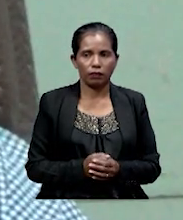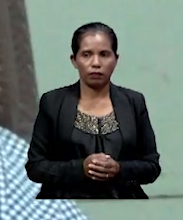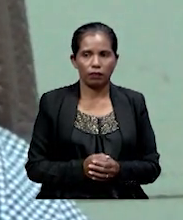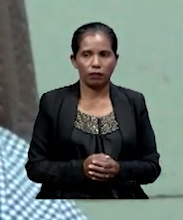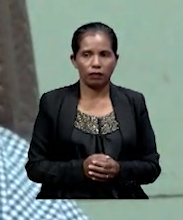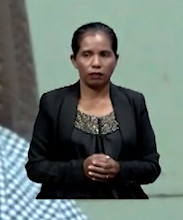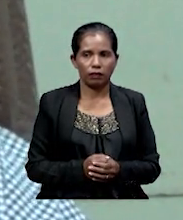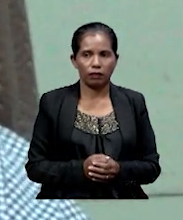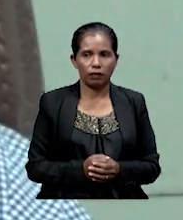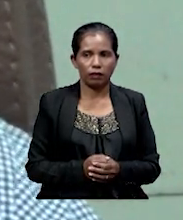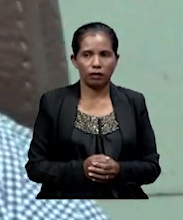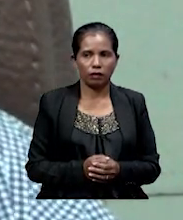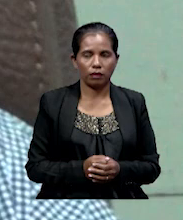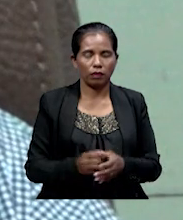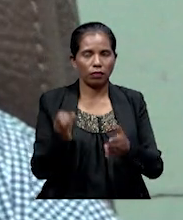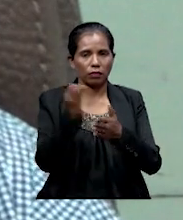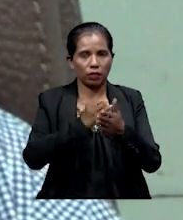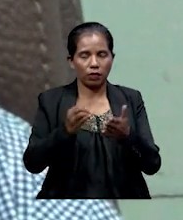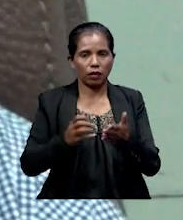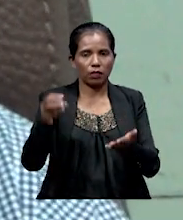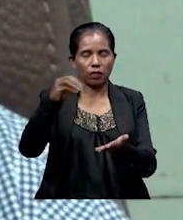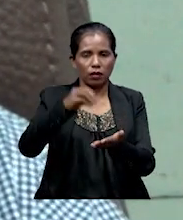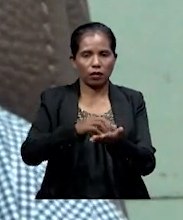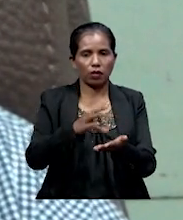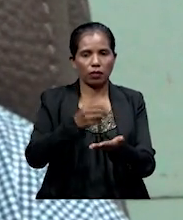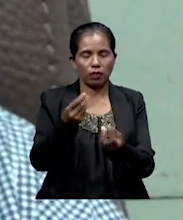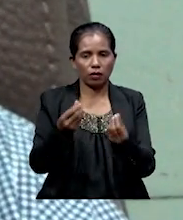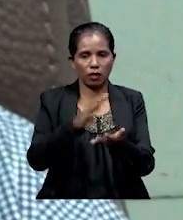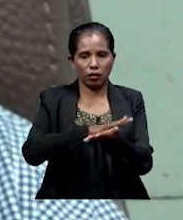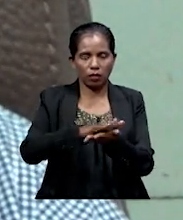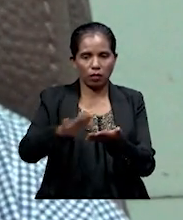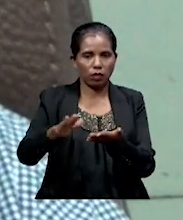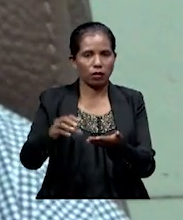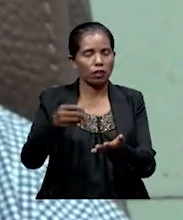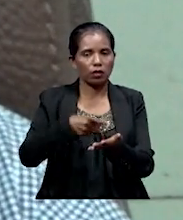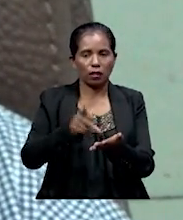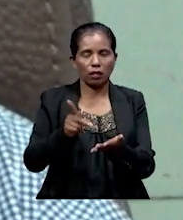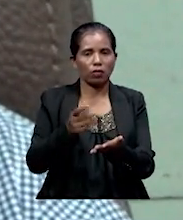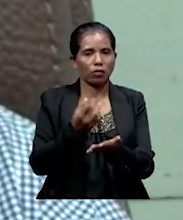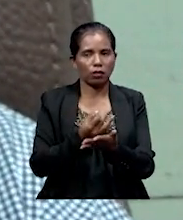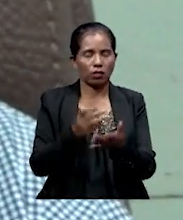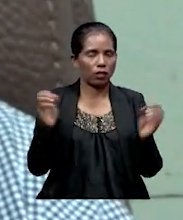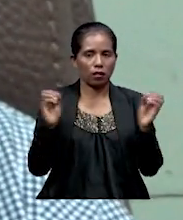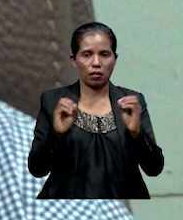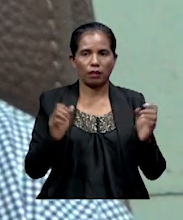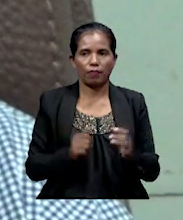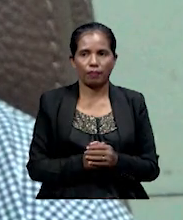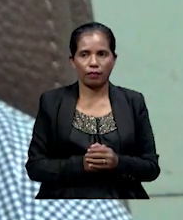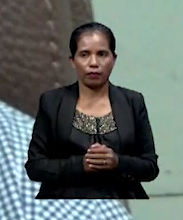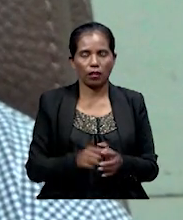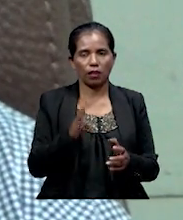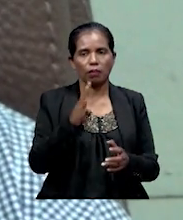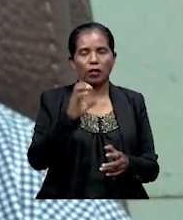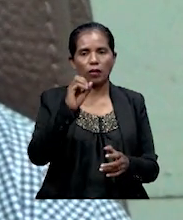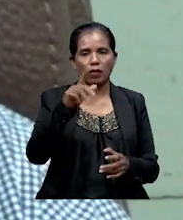inclui aterro Raine, aterro Raine, quer dizer, orçamento nega lá, a companhia deve uma operar, né, e a bioquilha